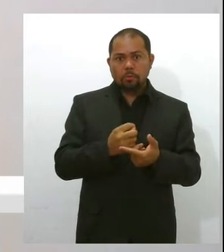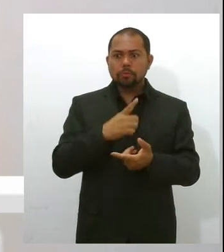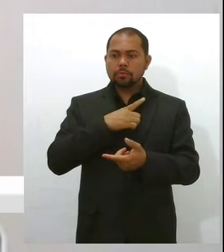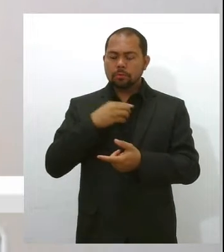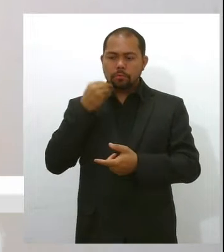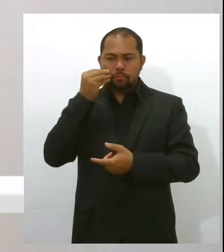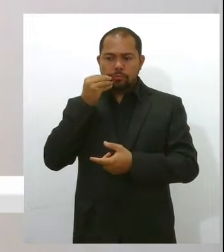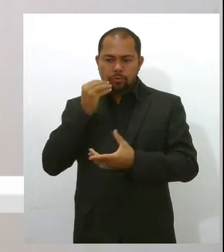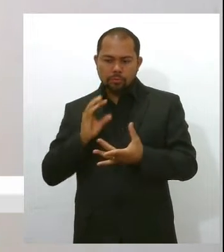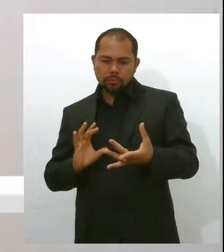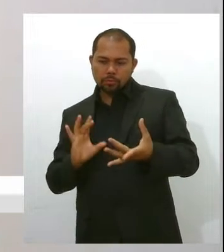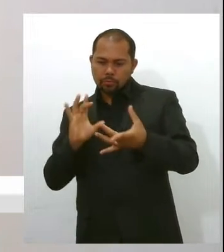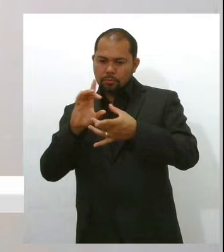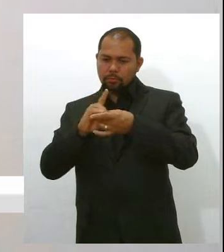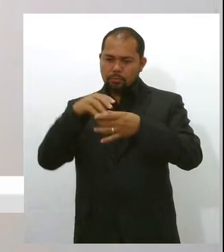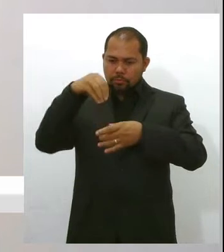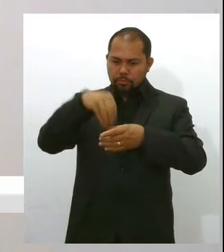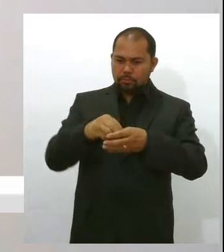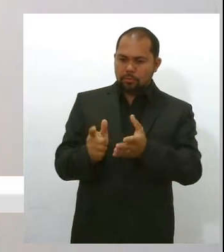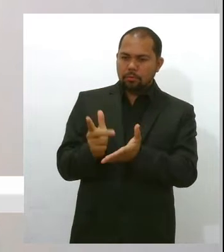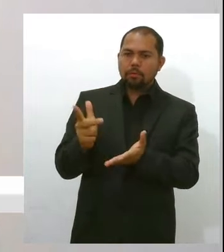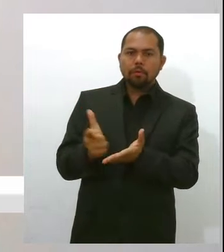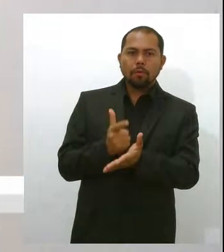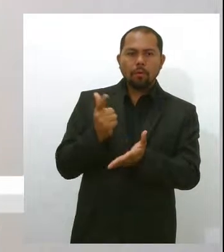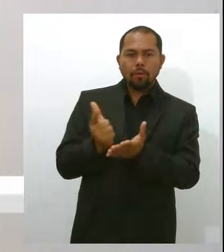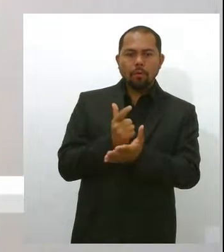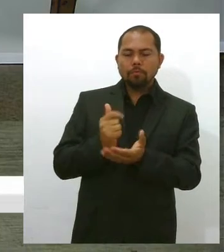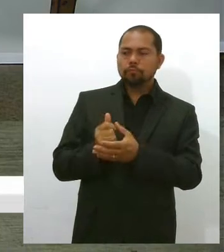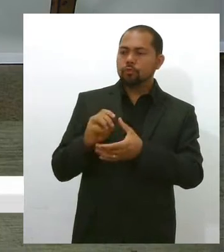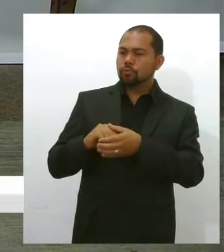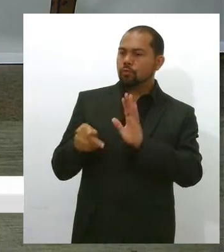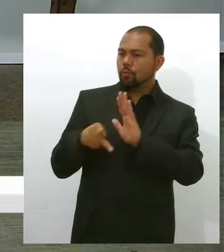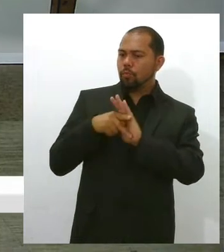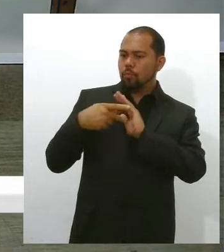desse background do punk. Assim. É isso.